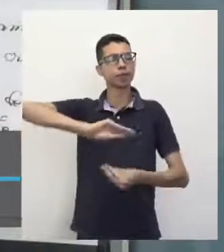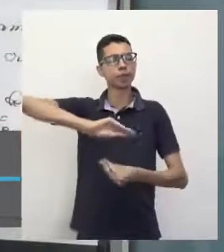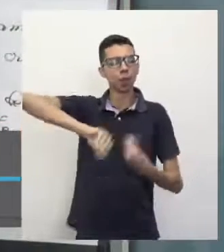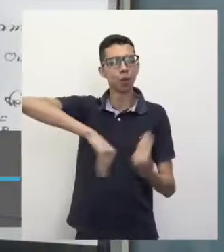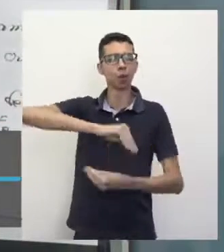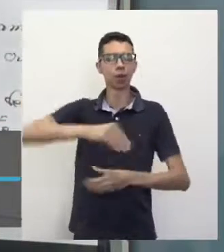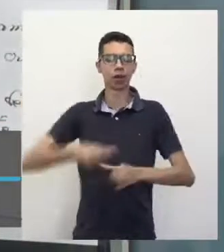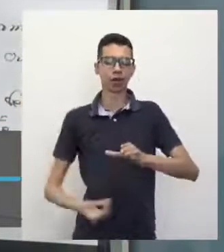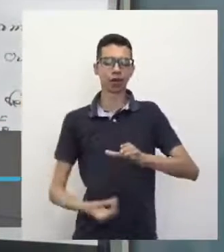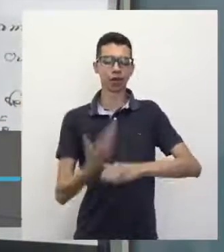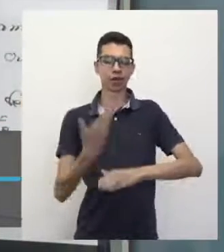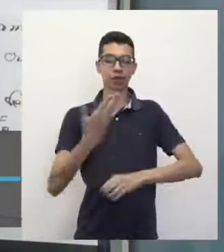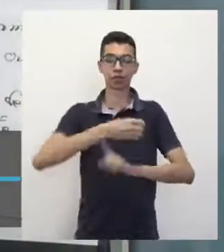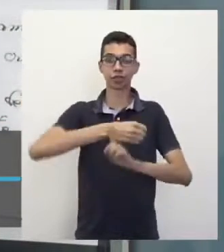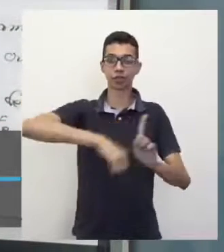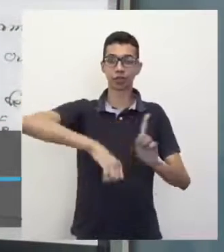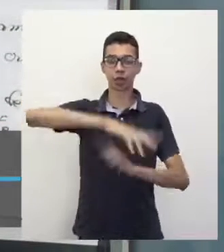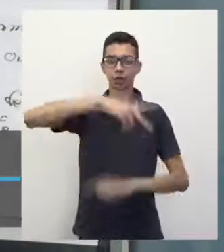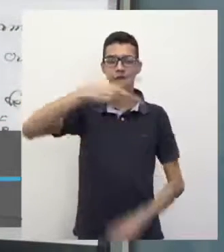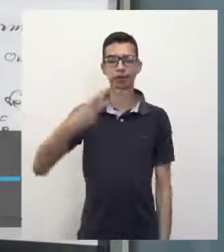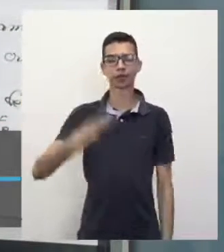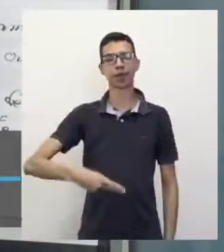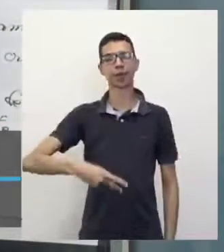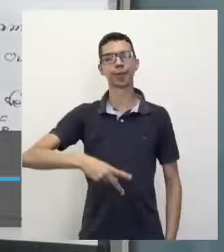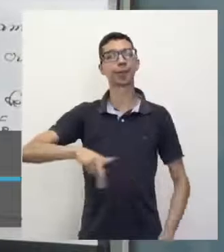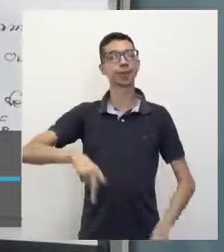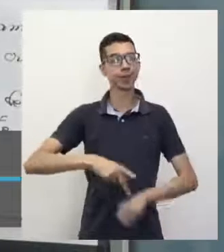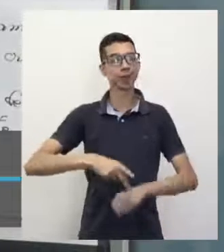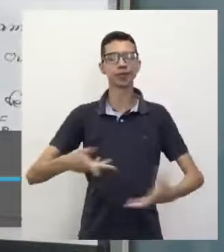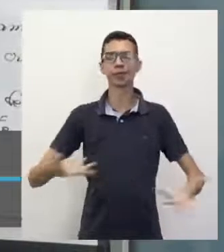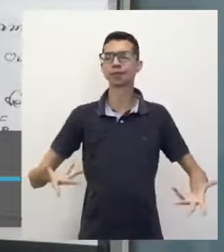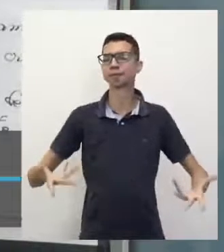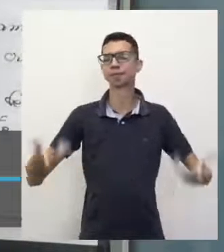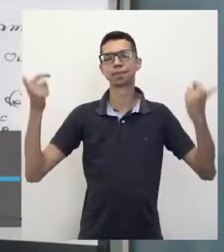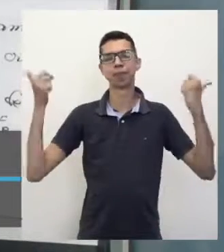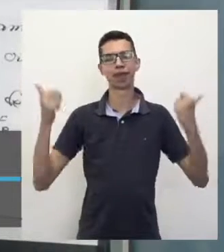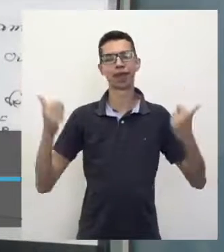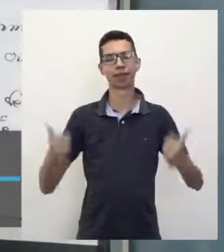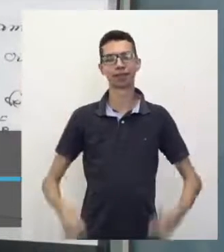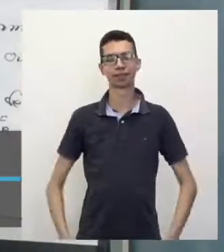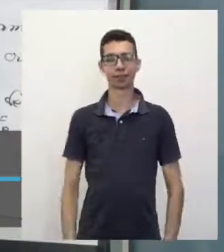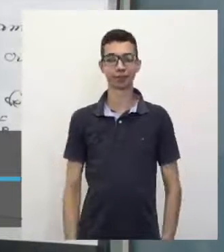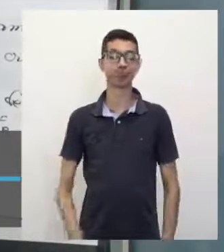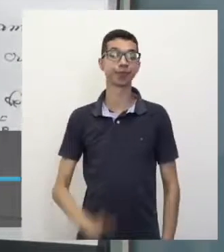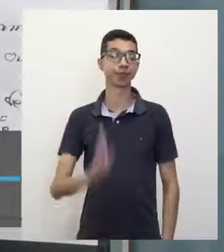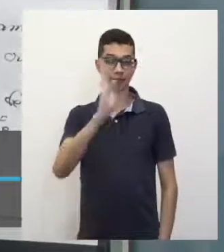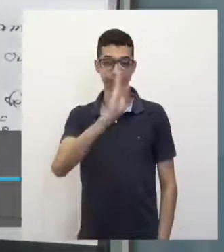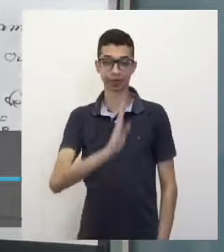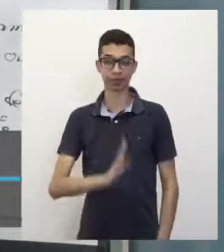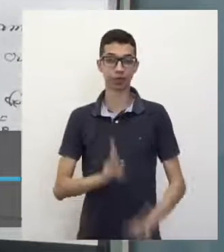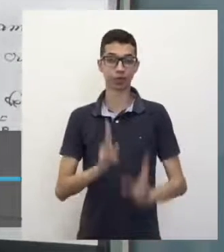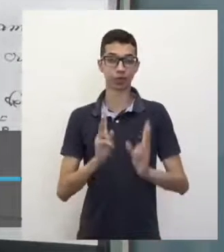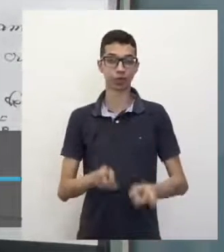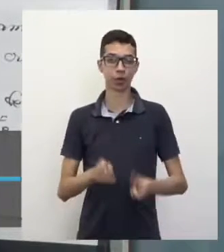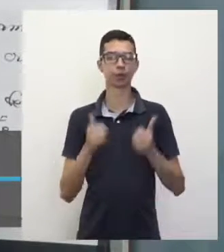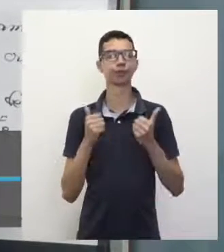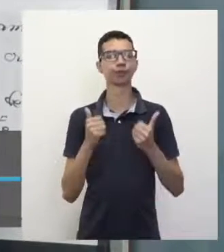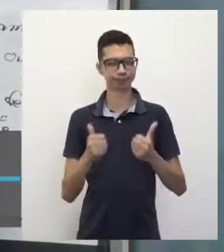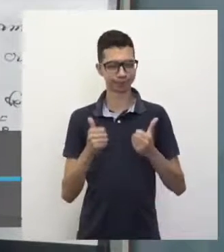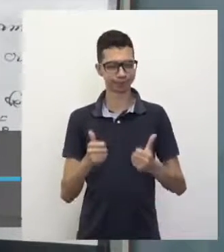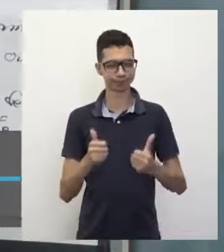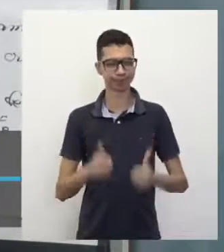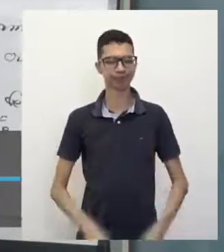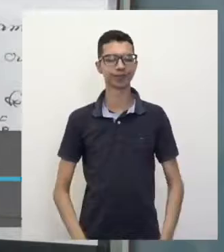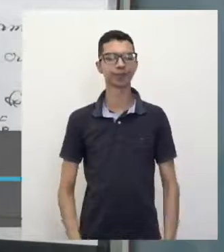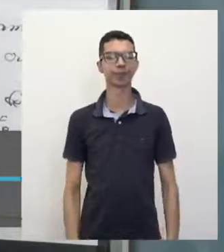nossa sociedade tão miscigenada, esse país tão rico, tão maravilhoso em cultura como é o Brasil, certo? Olha